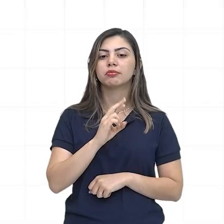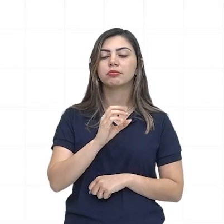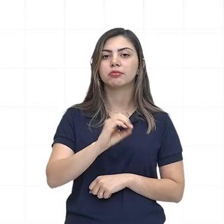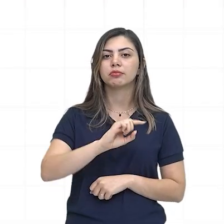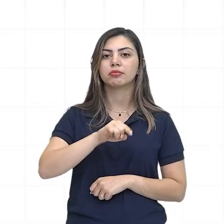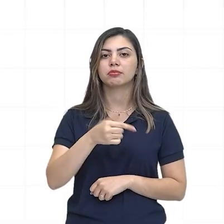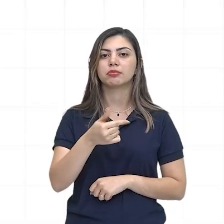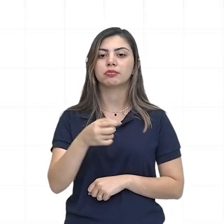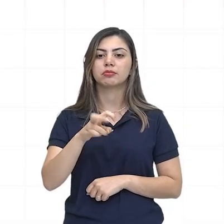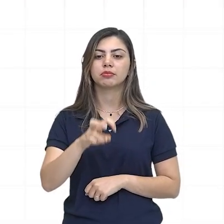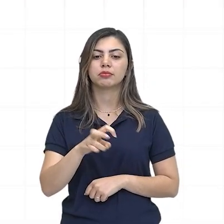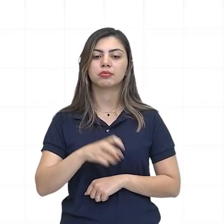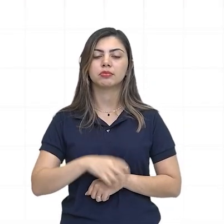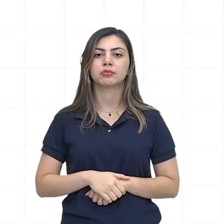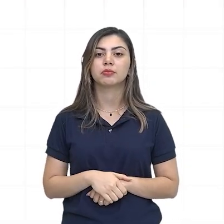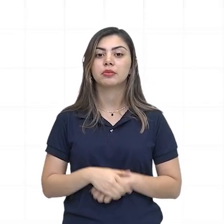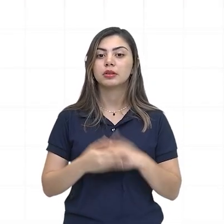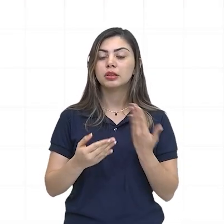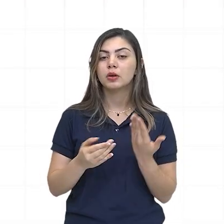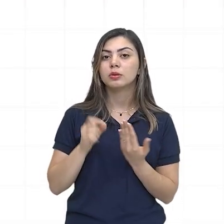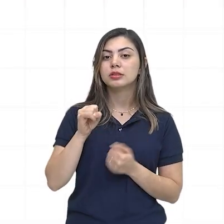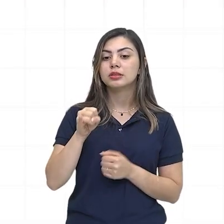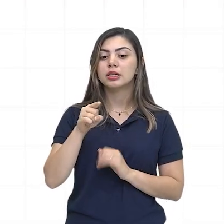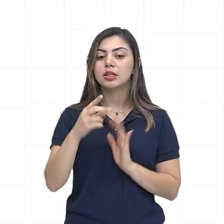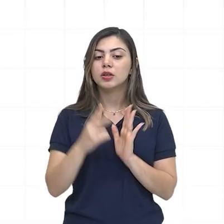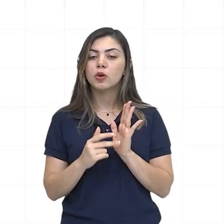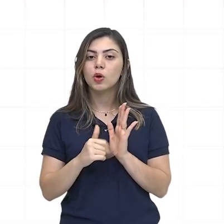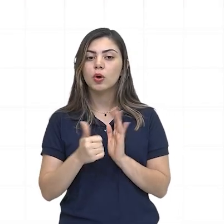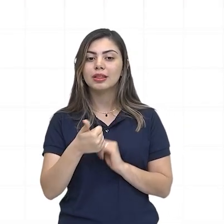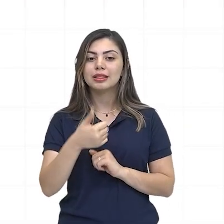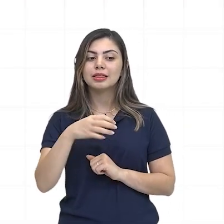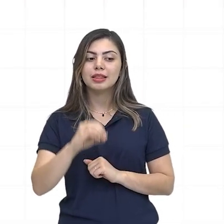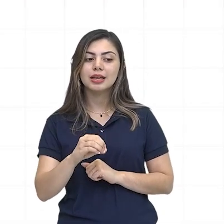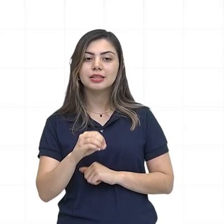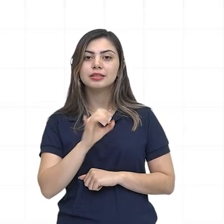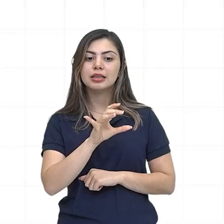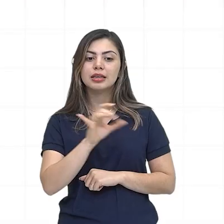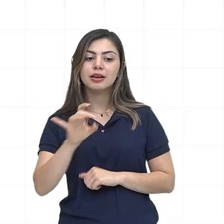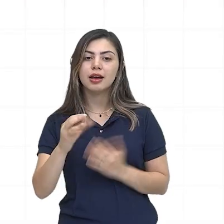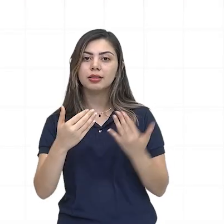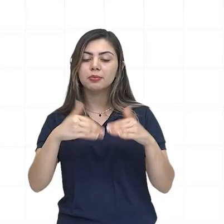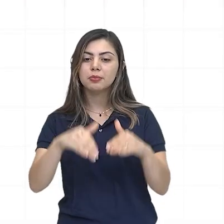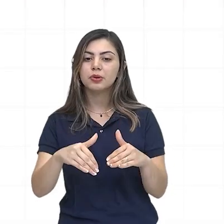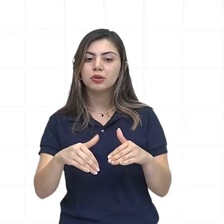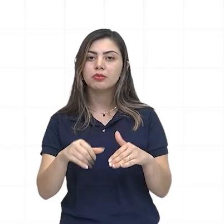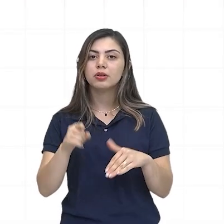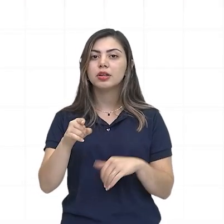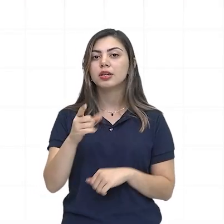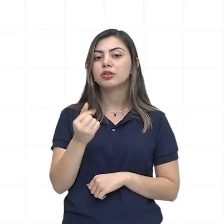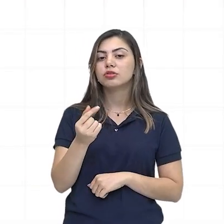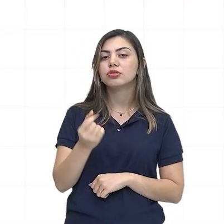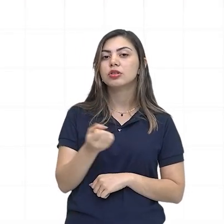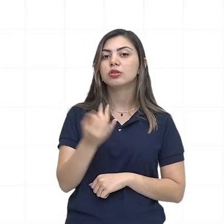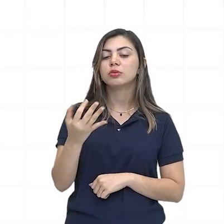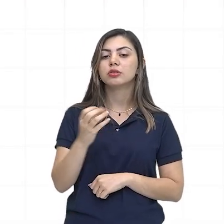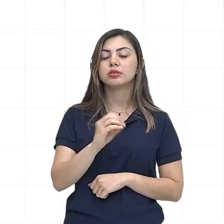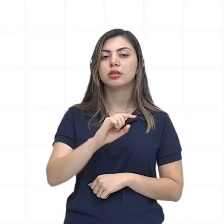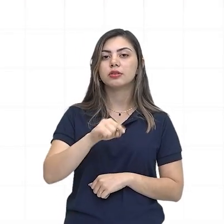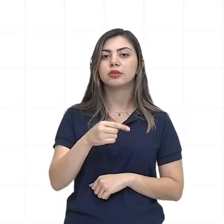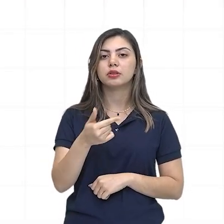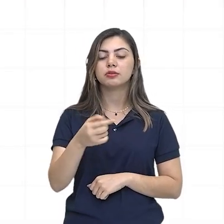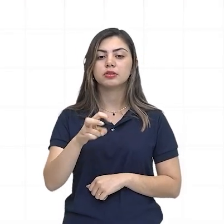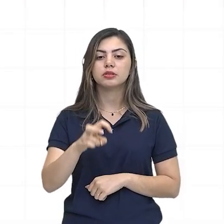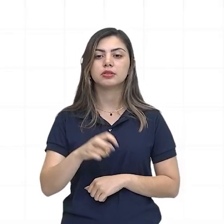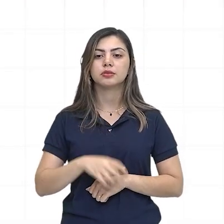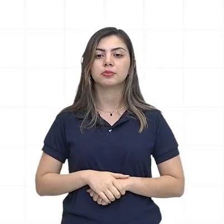0,25. Isso é por cada nota 10. Então, como foram 8 notas 10, a gente